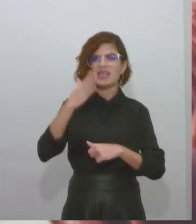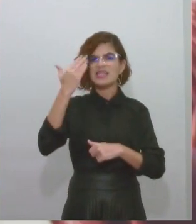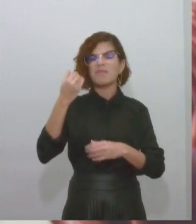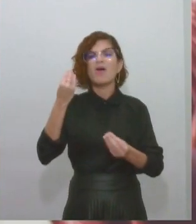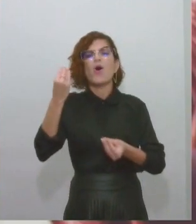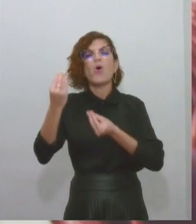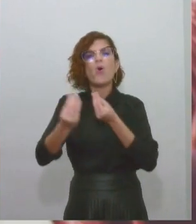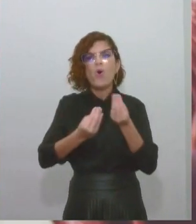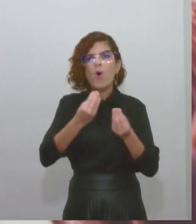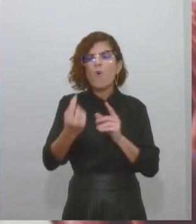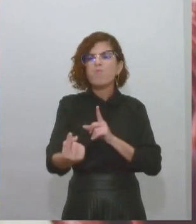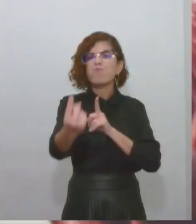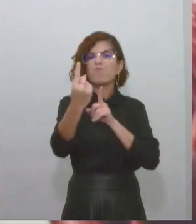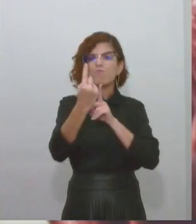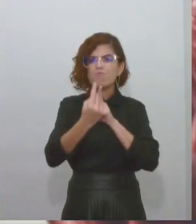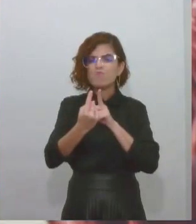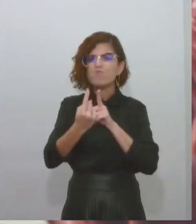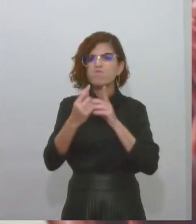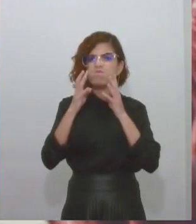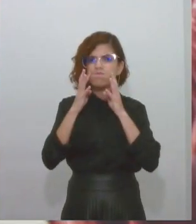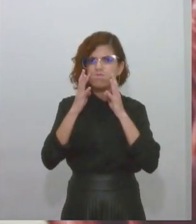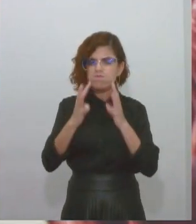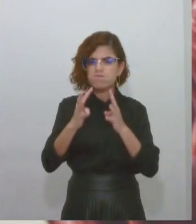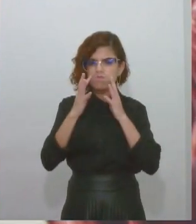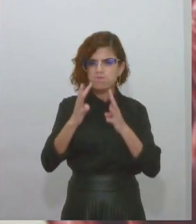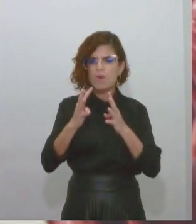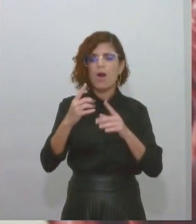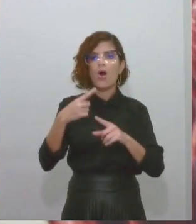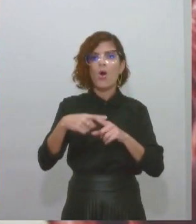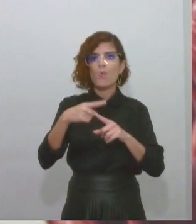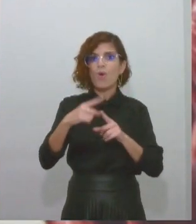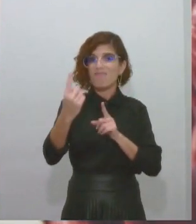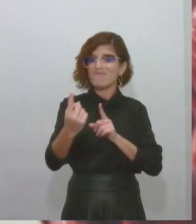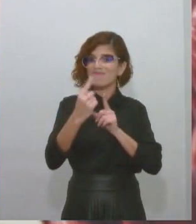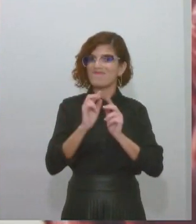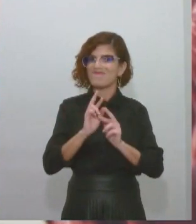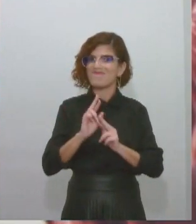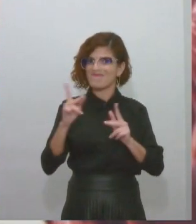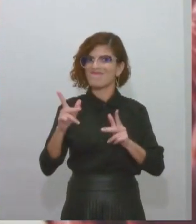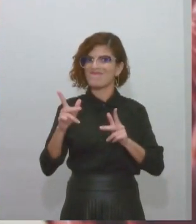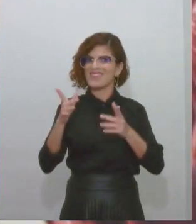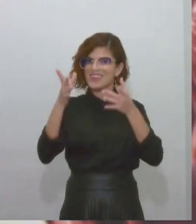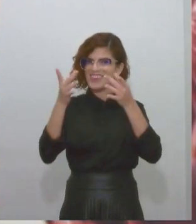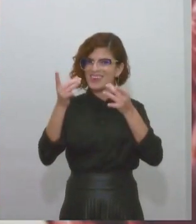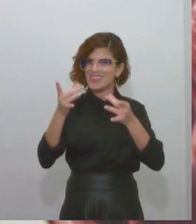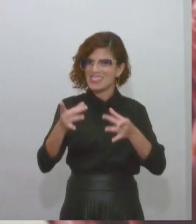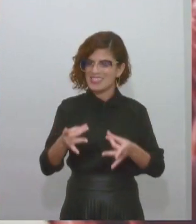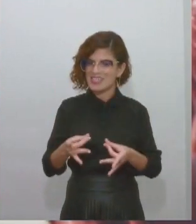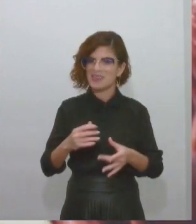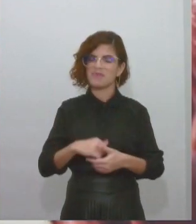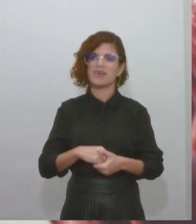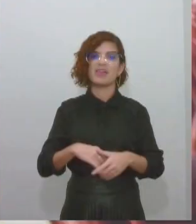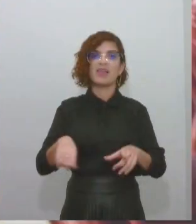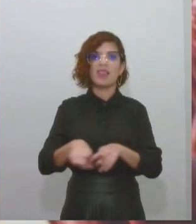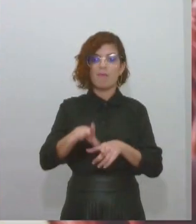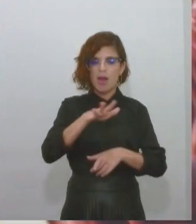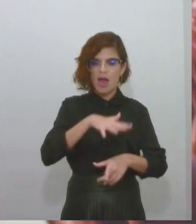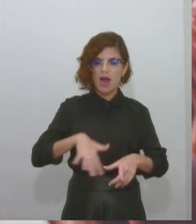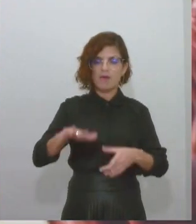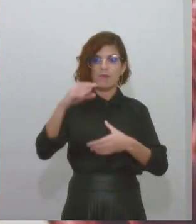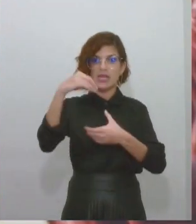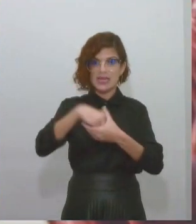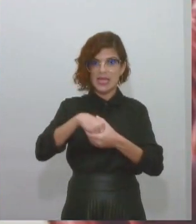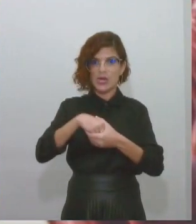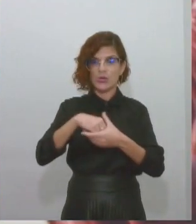pessoas com deficiência, que é um atendimento minucioso. Ou seja, nosso espaço também aqui da secretaria tem um espaço a acolher, que a gente dá,